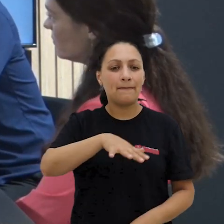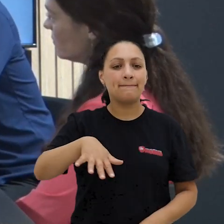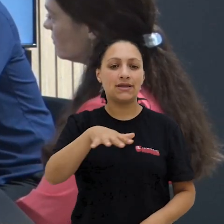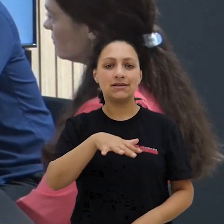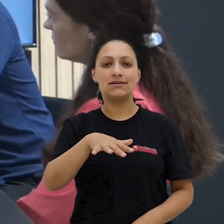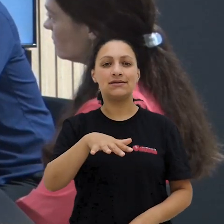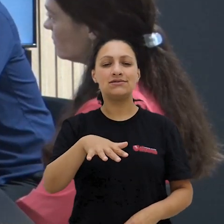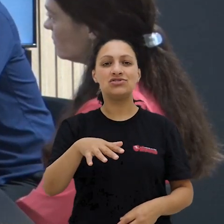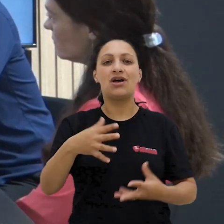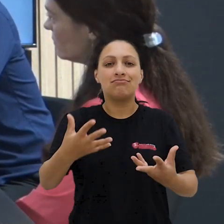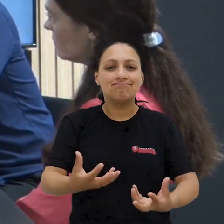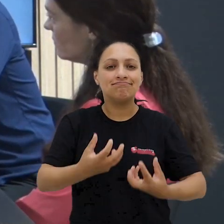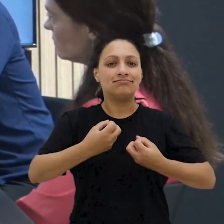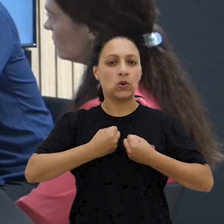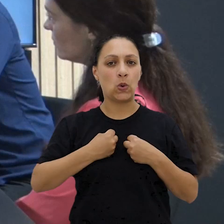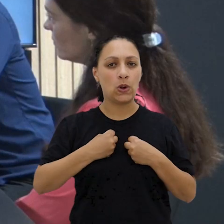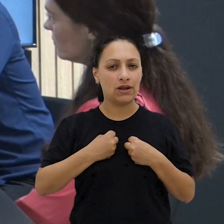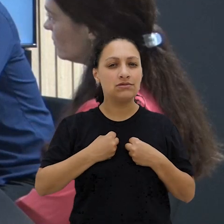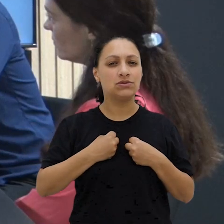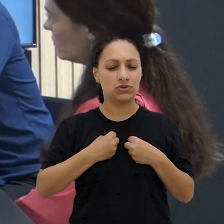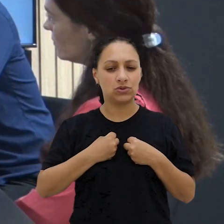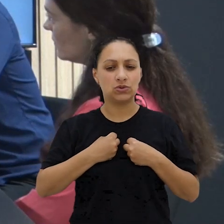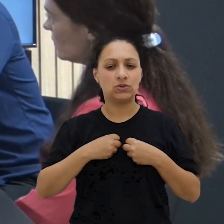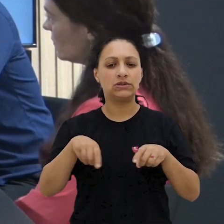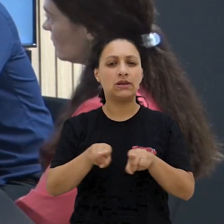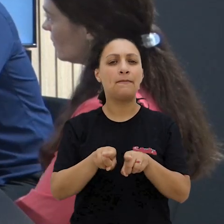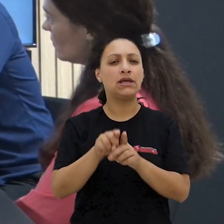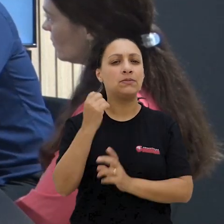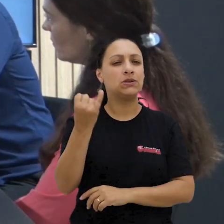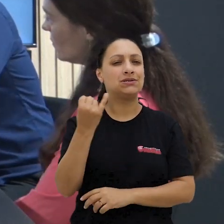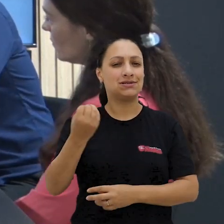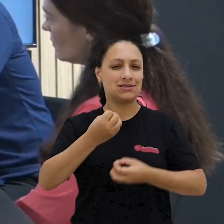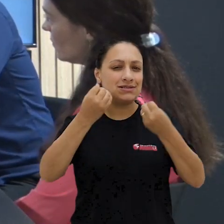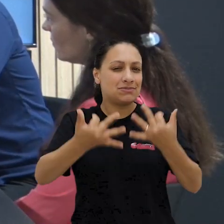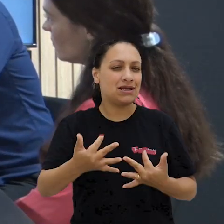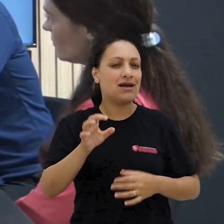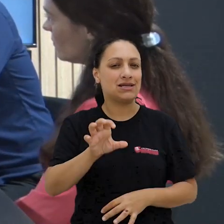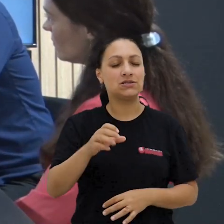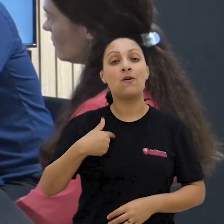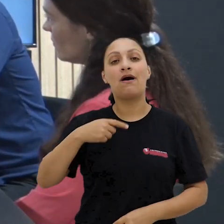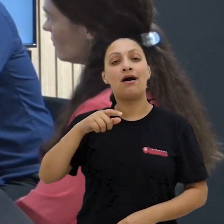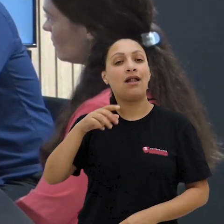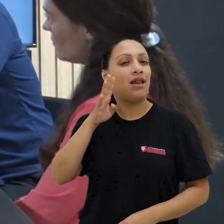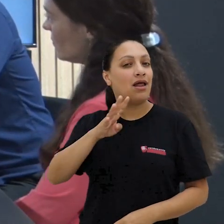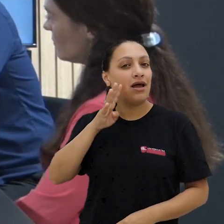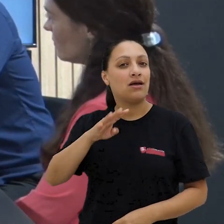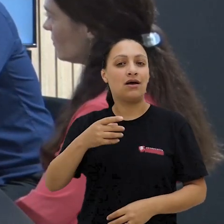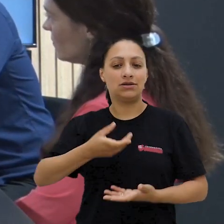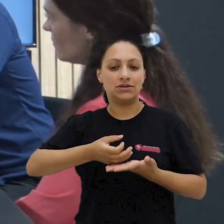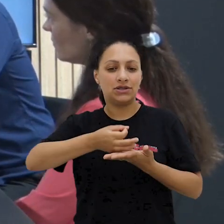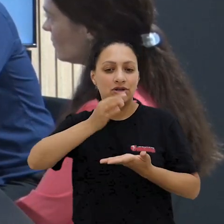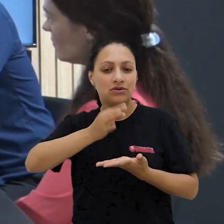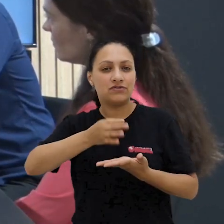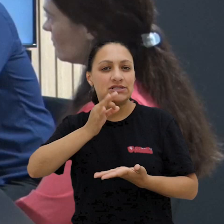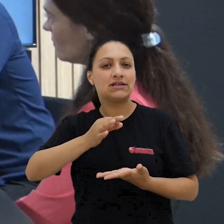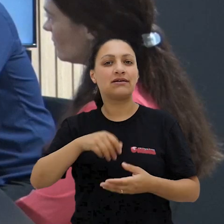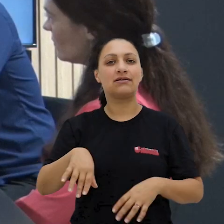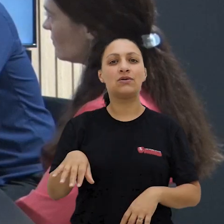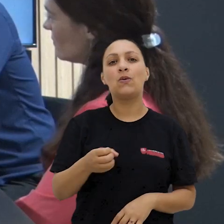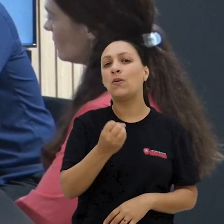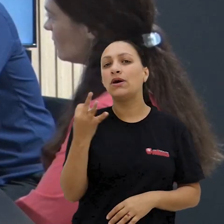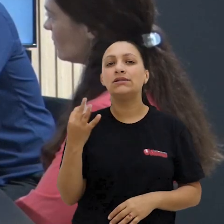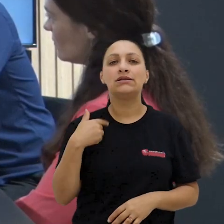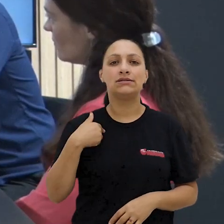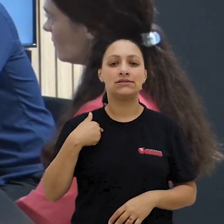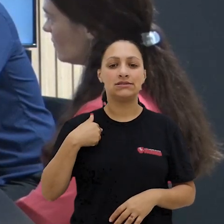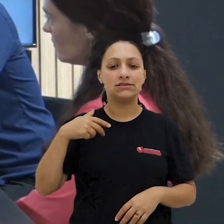onde é acolhedor. Acho que também isso é importante da gente falar aqui, sabe? É legal, assim, tu tá tomando cafezinho. Quantas vezes, né, a gente